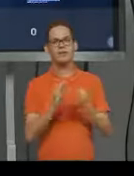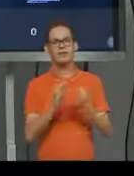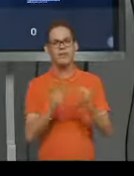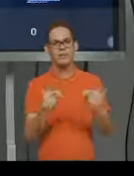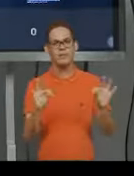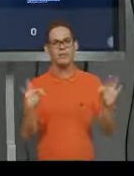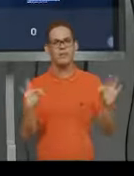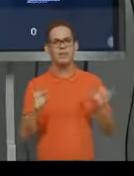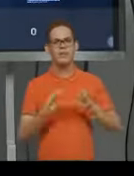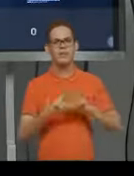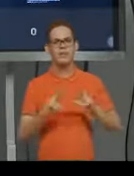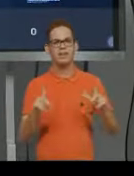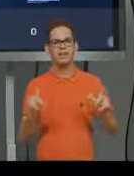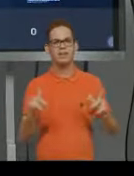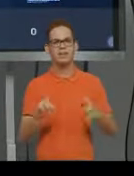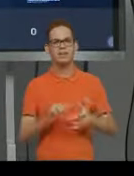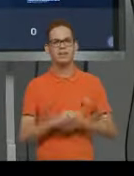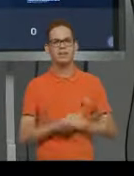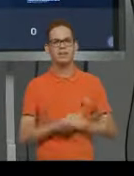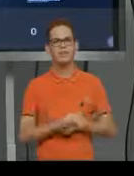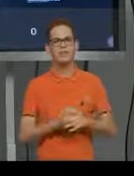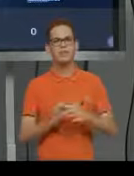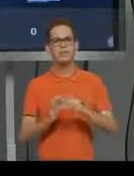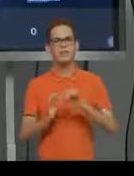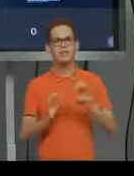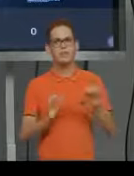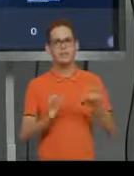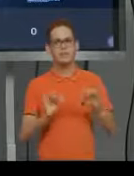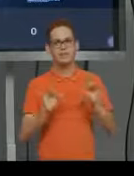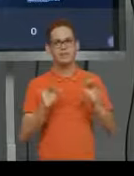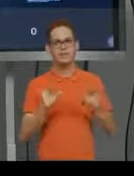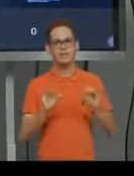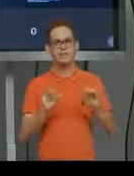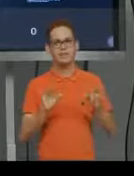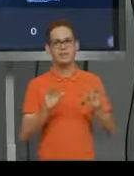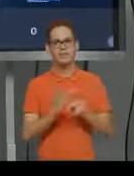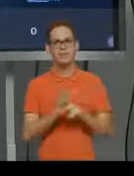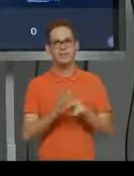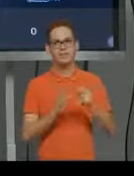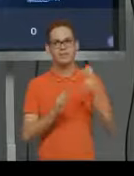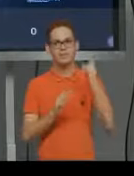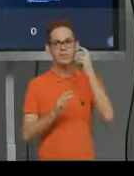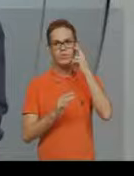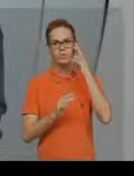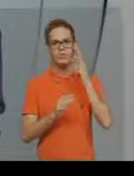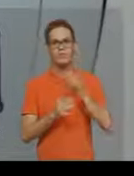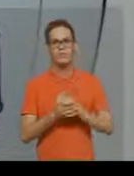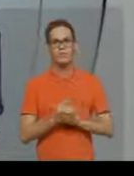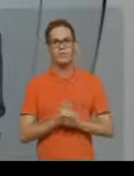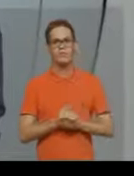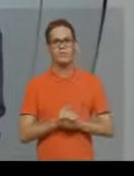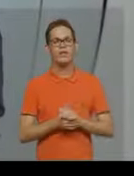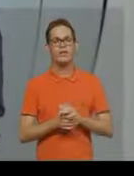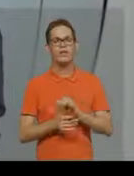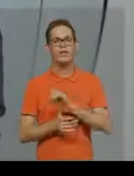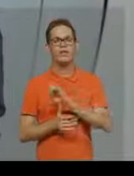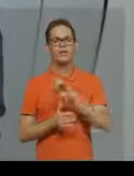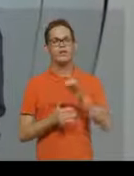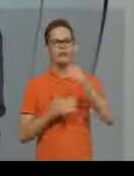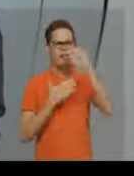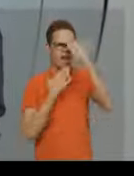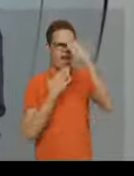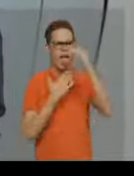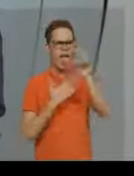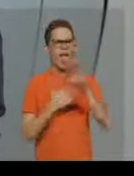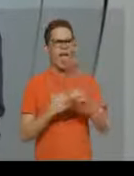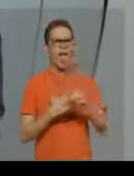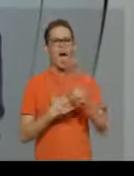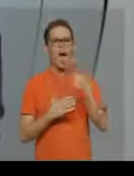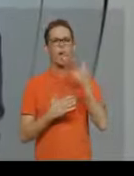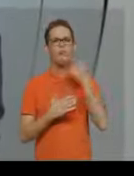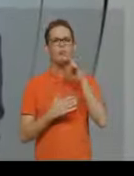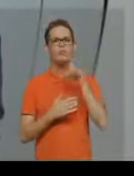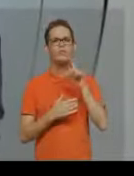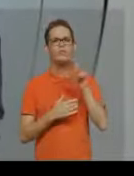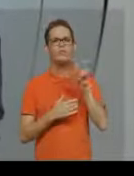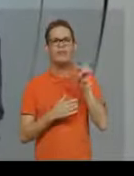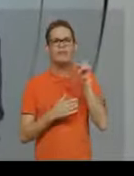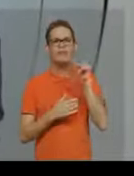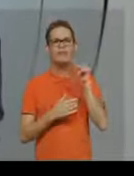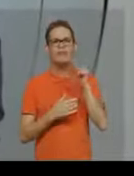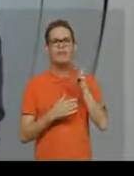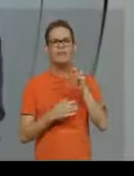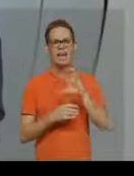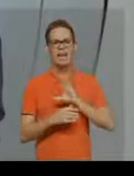formas, é um dia que é feriado americano. Cultura. O Thanksgiving, a última quinta, né? Depende.